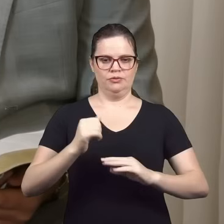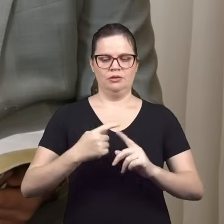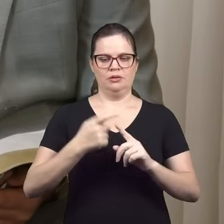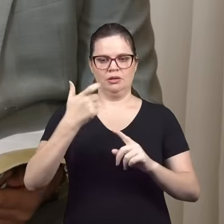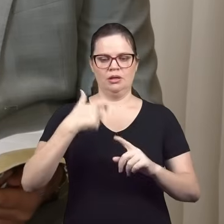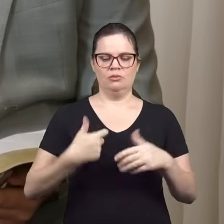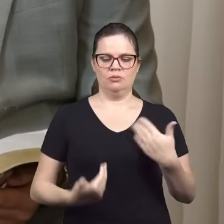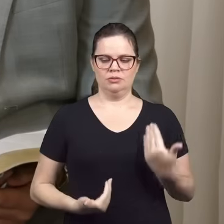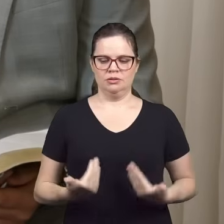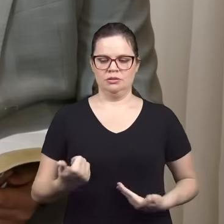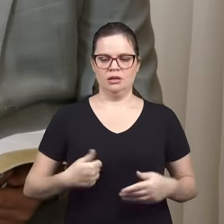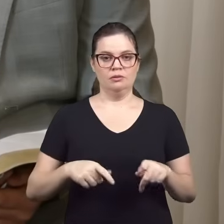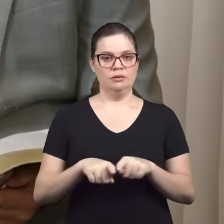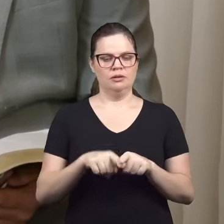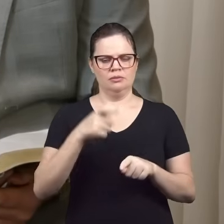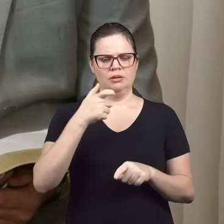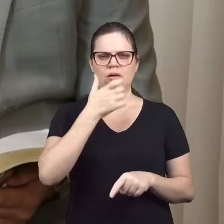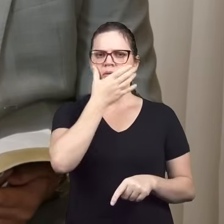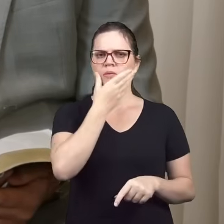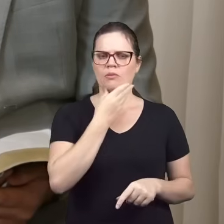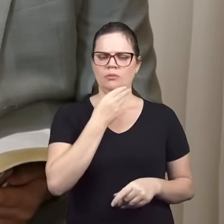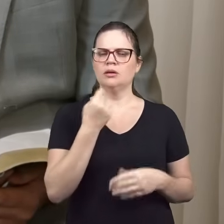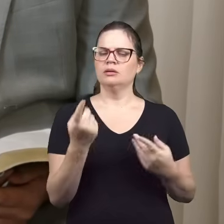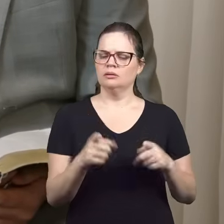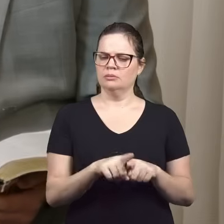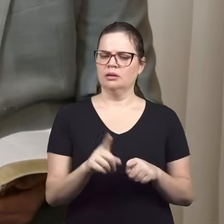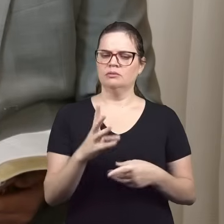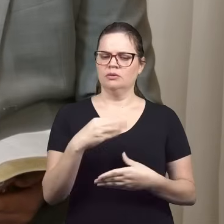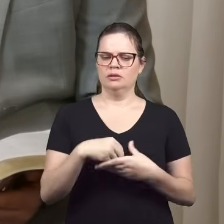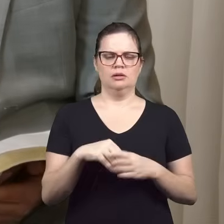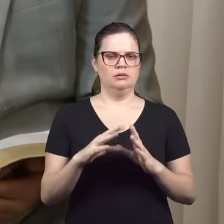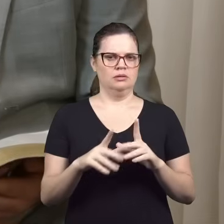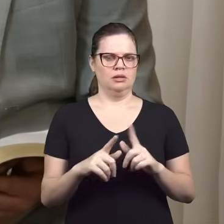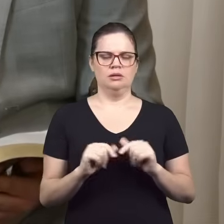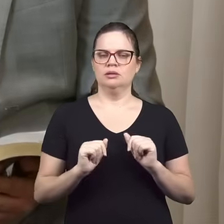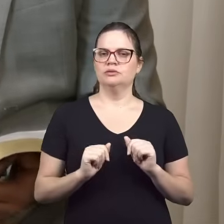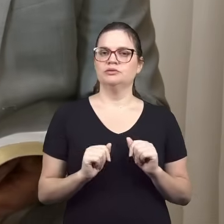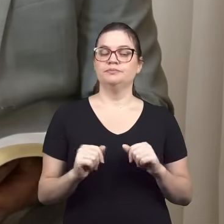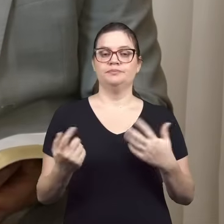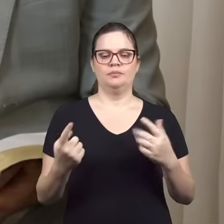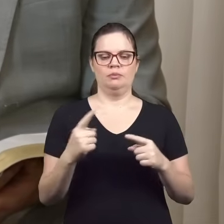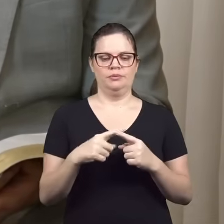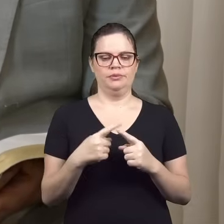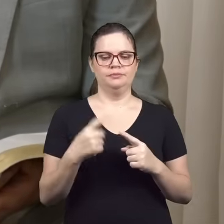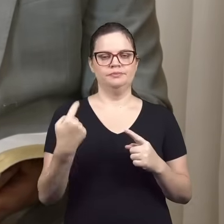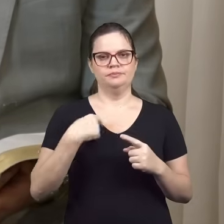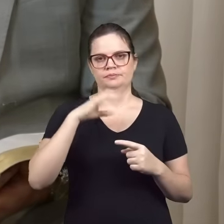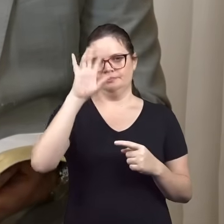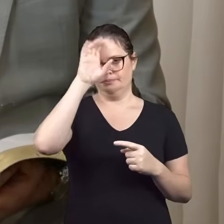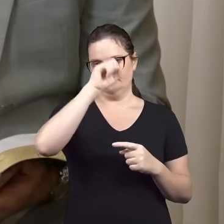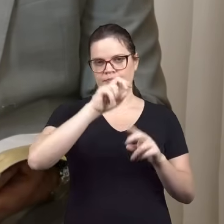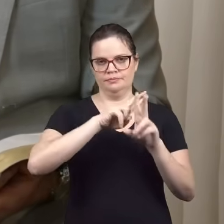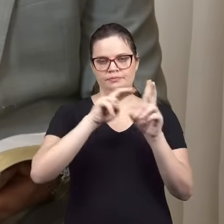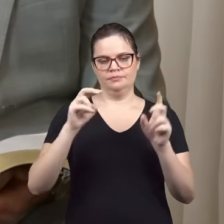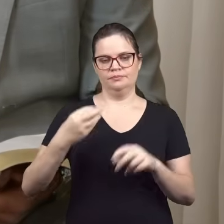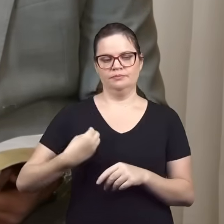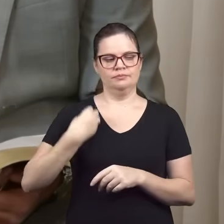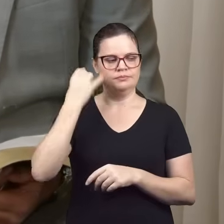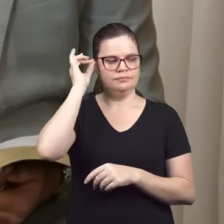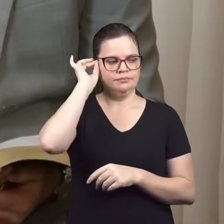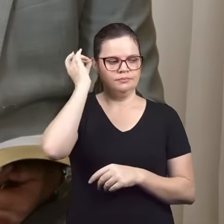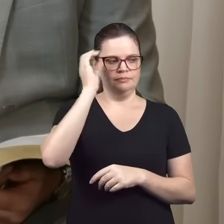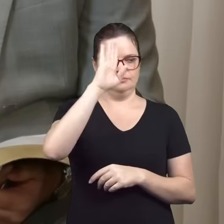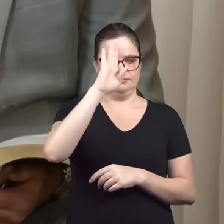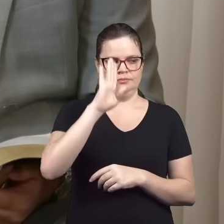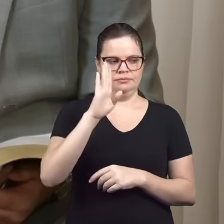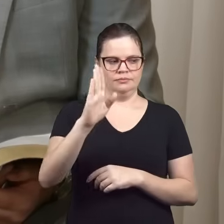homem, se deu dentro da igreja. Então na igreja a gente aprendeu além das questões espirituais, que são as